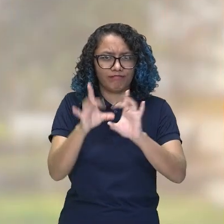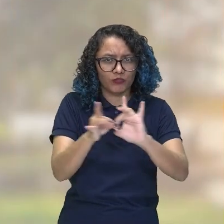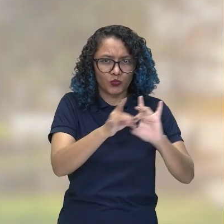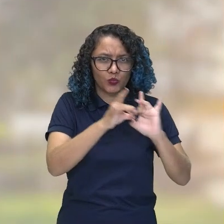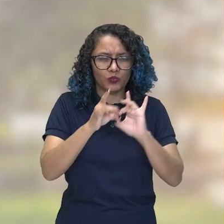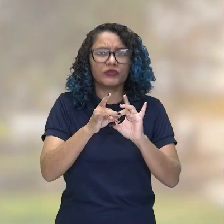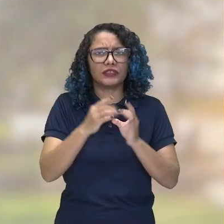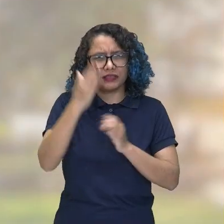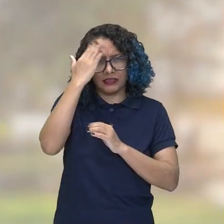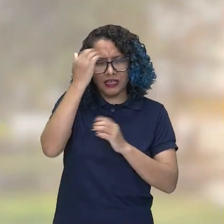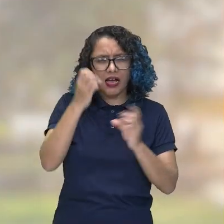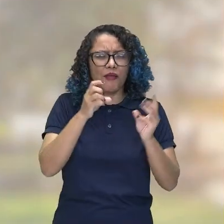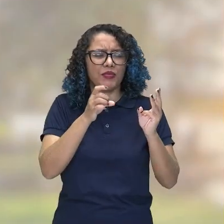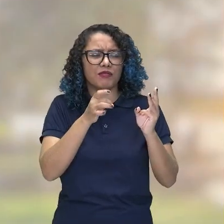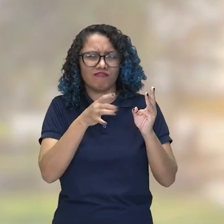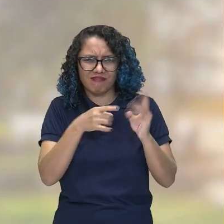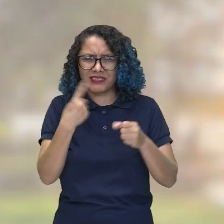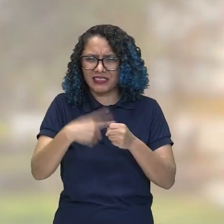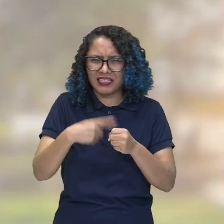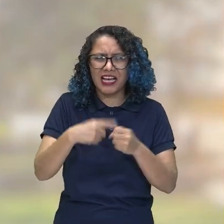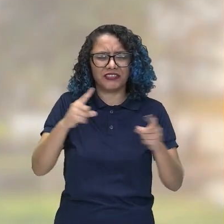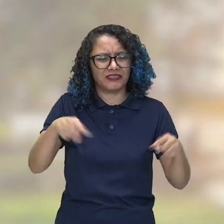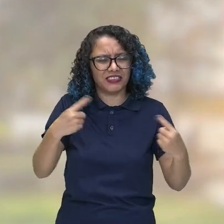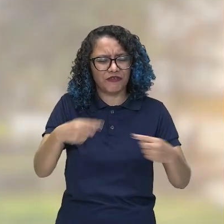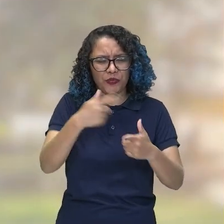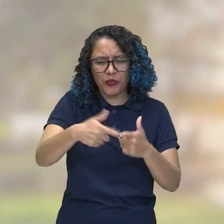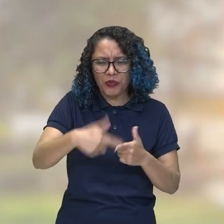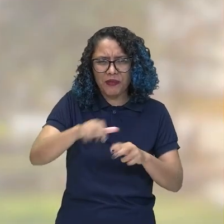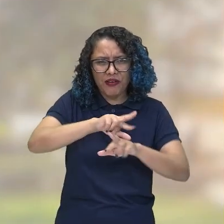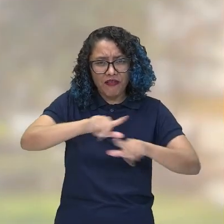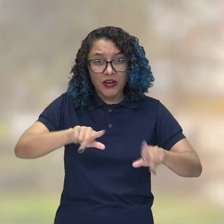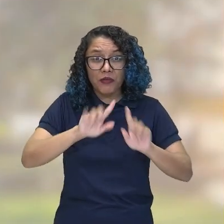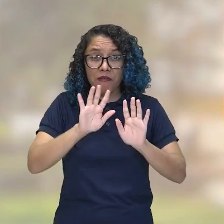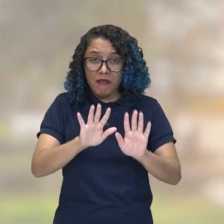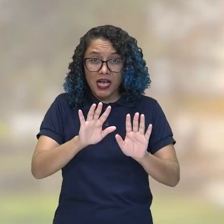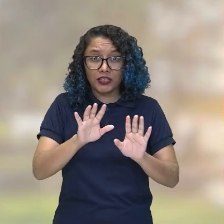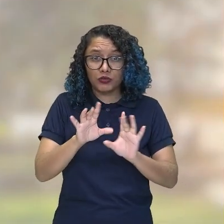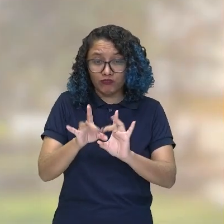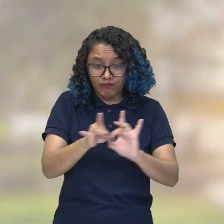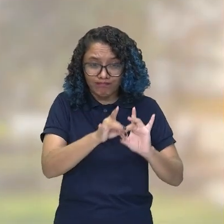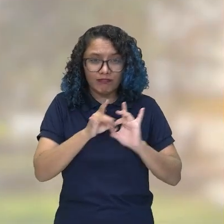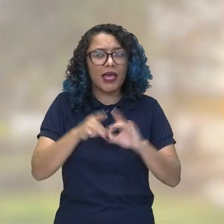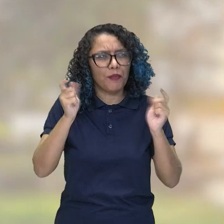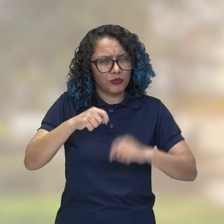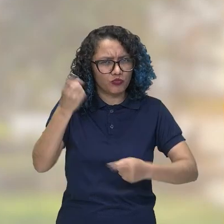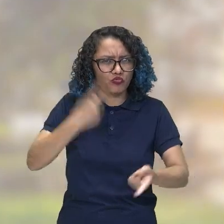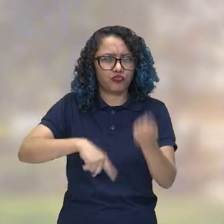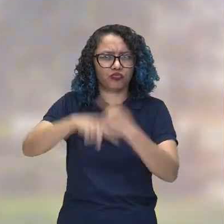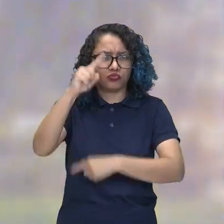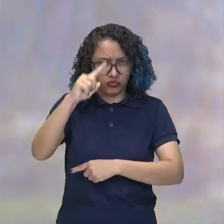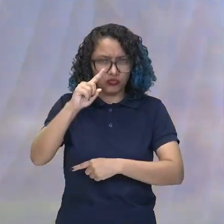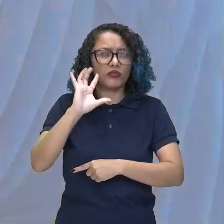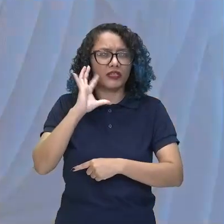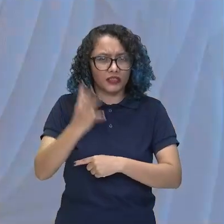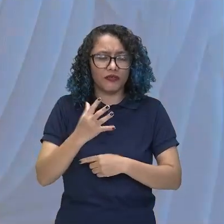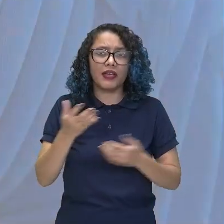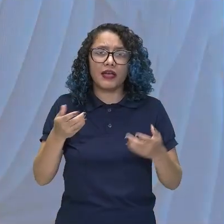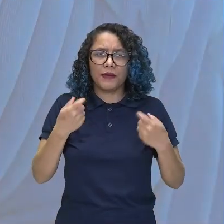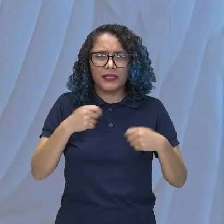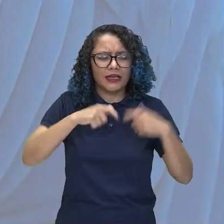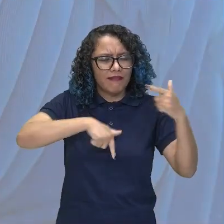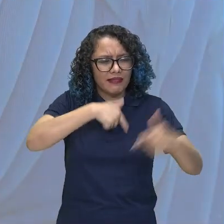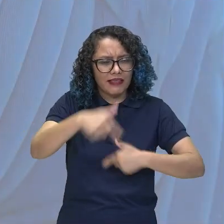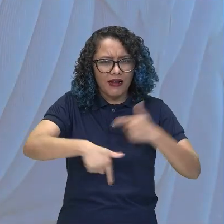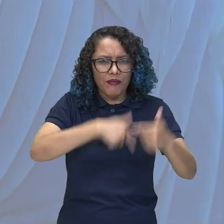Sabemos que Manicoré enfrenta muitos desafios, mas juntos nós podemos superá-los. Vamos trabalhar para melhorar as